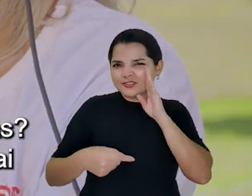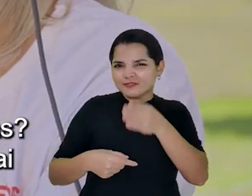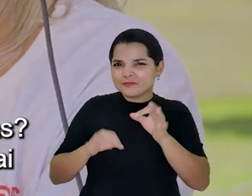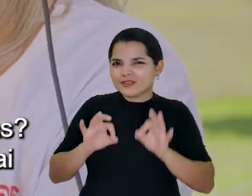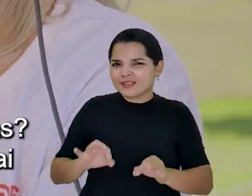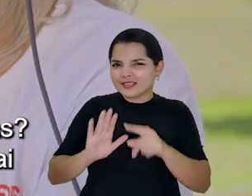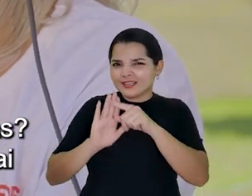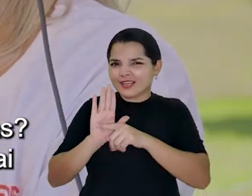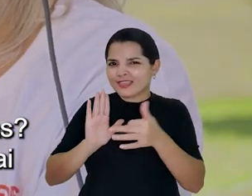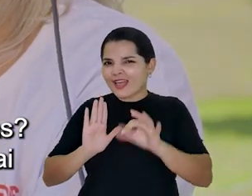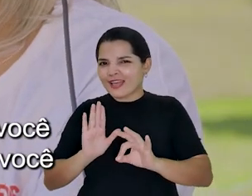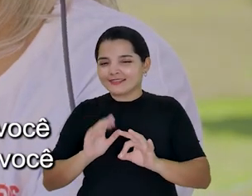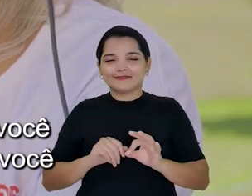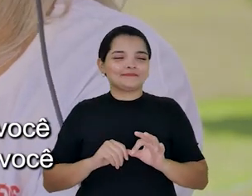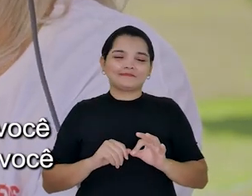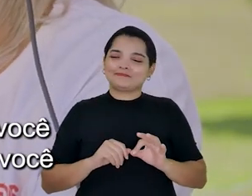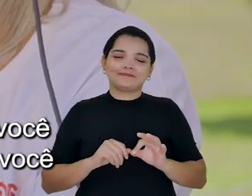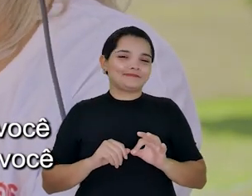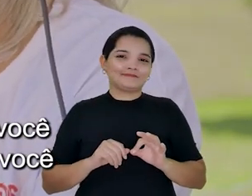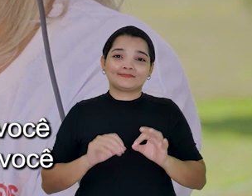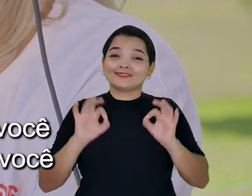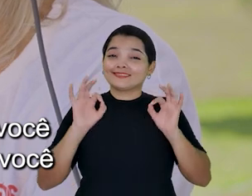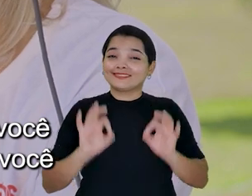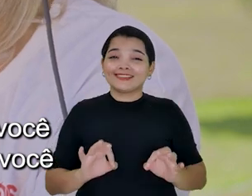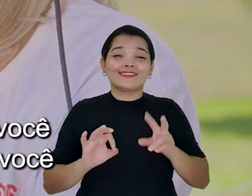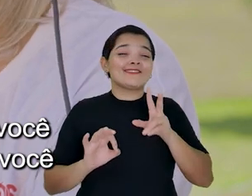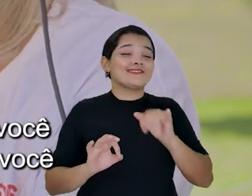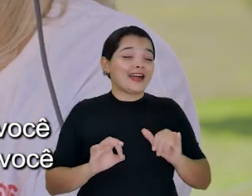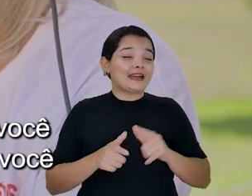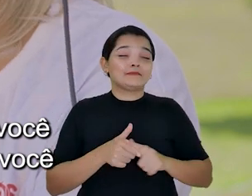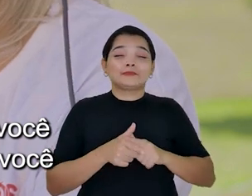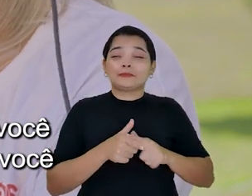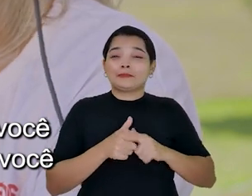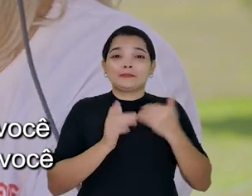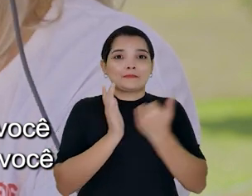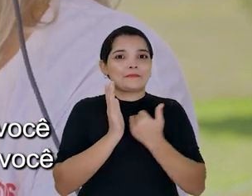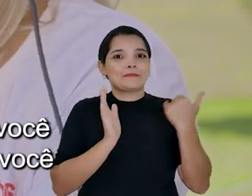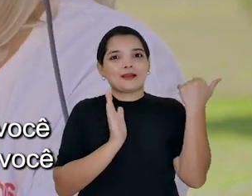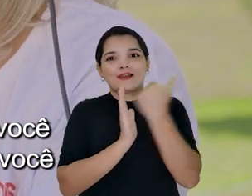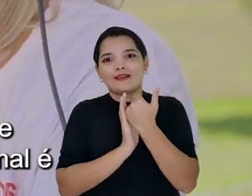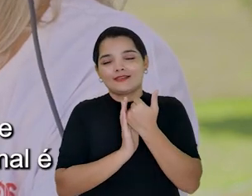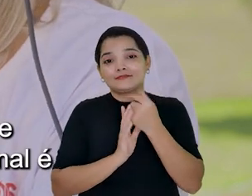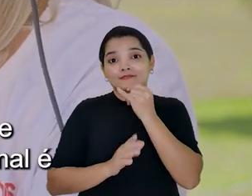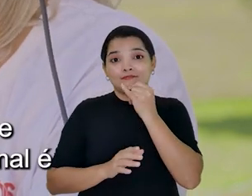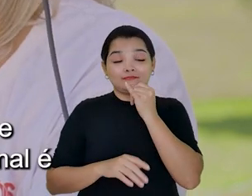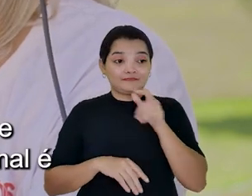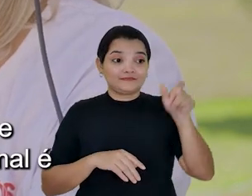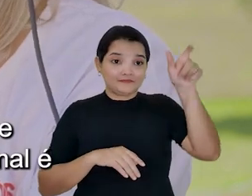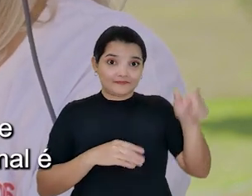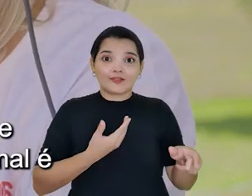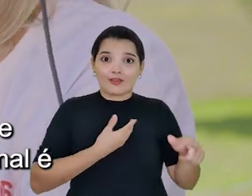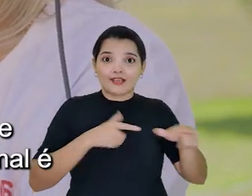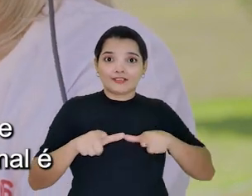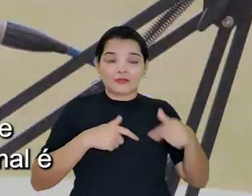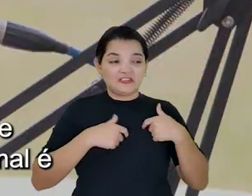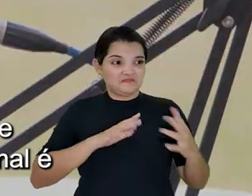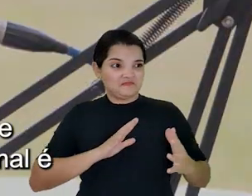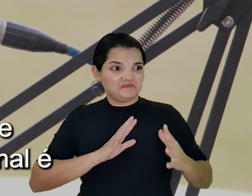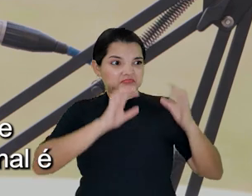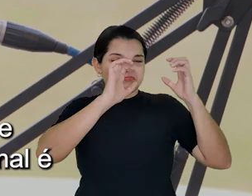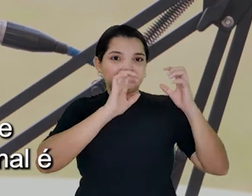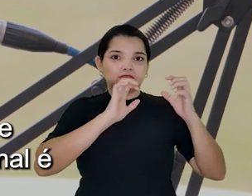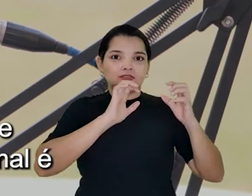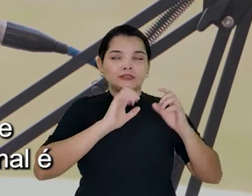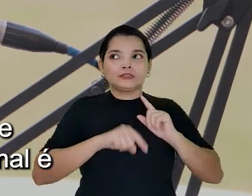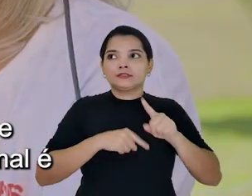provavelmente não não pelo contrário você vai minar suas relações você vai ter dificuldade você vai ter que pedir alguma coisa pro colega que você acabou de brigar com ele Uhum